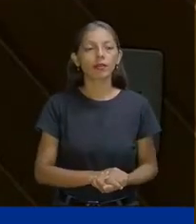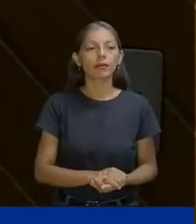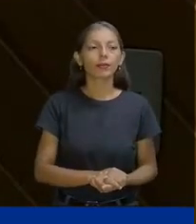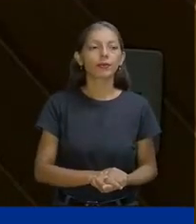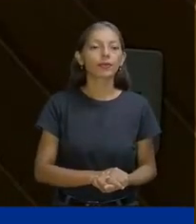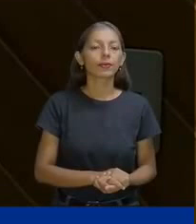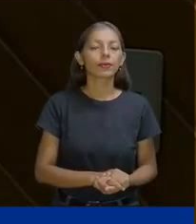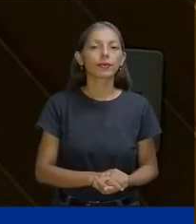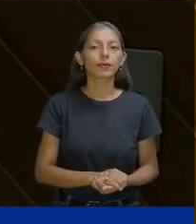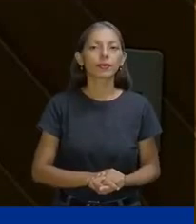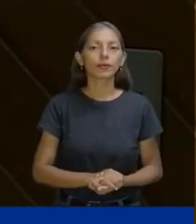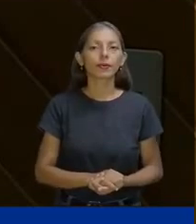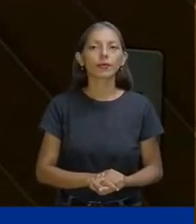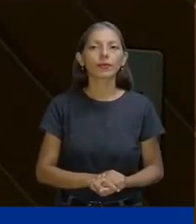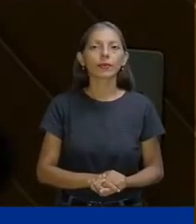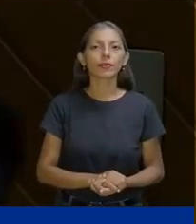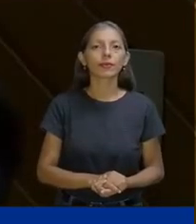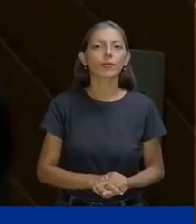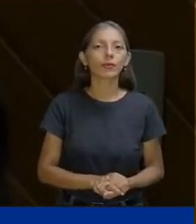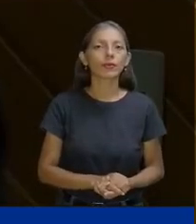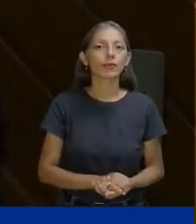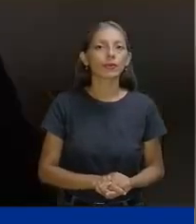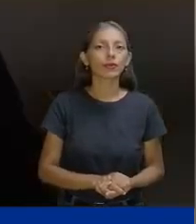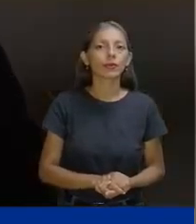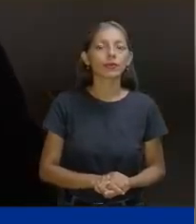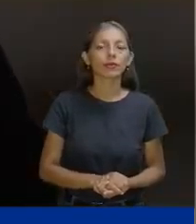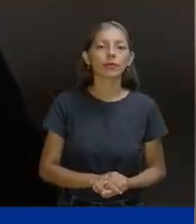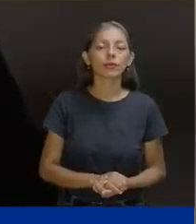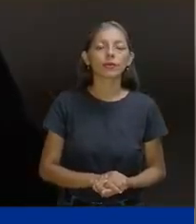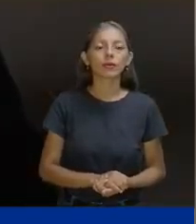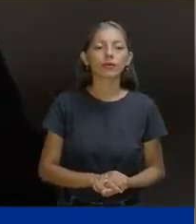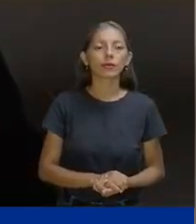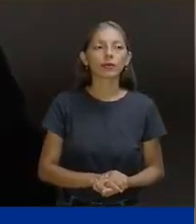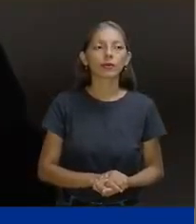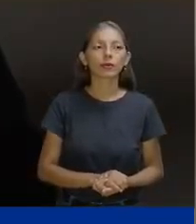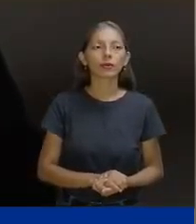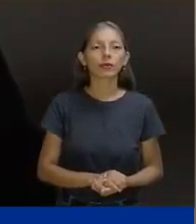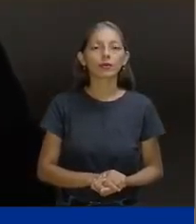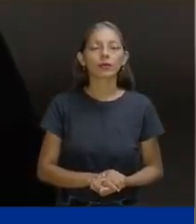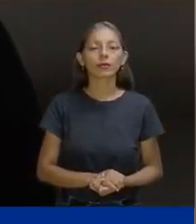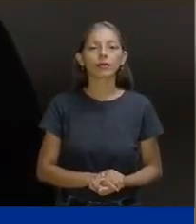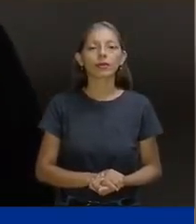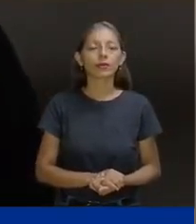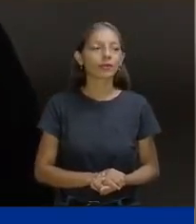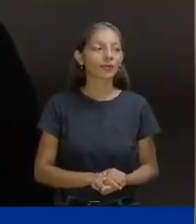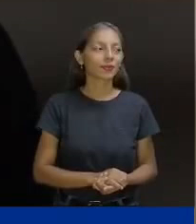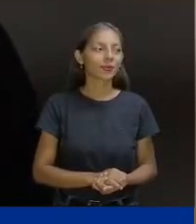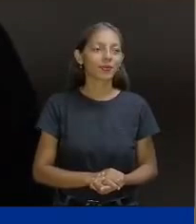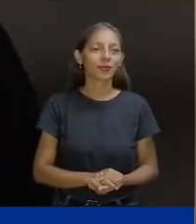parabenizar o doutor Paulo Madeira. É isso, senhor presidente. Obrigado, Rivaldo. Doutora Sara.